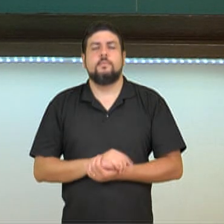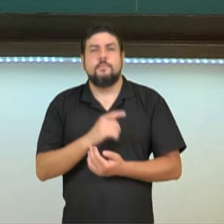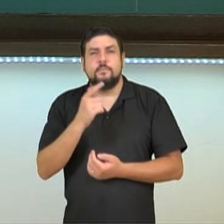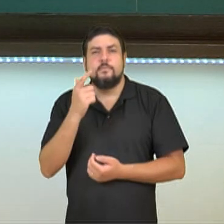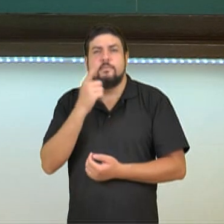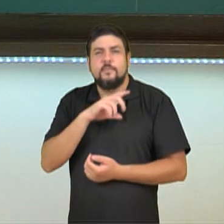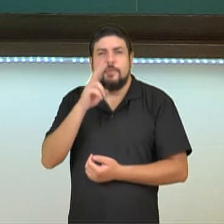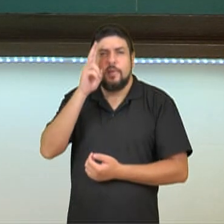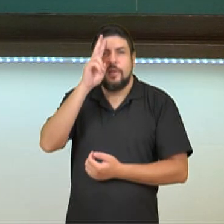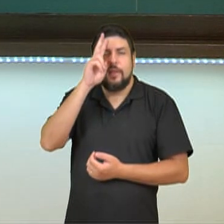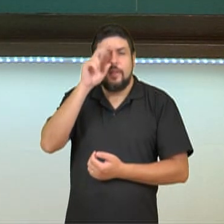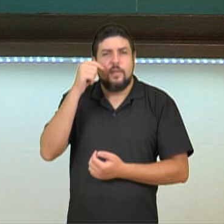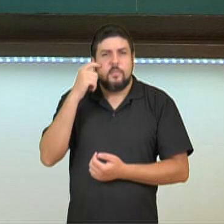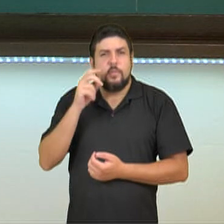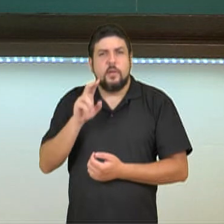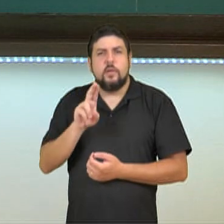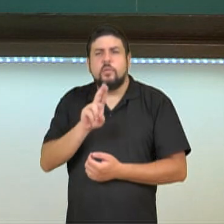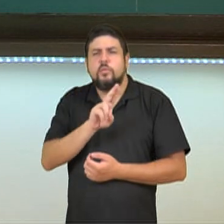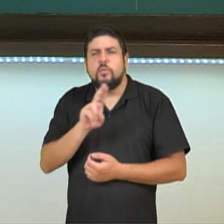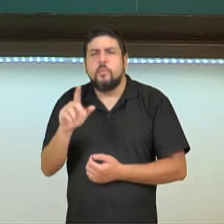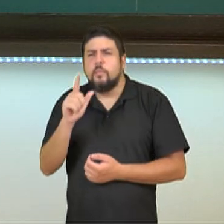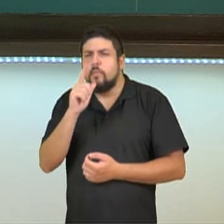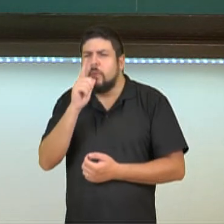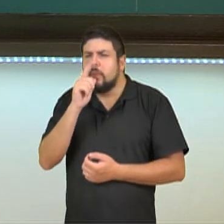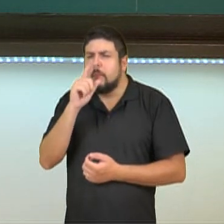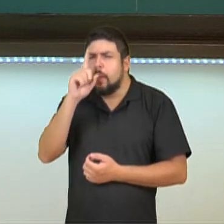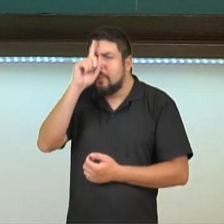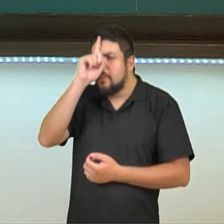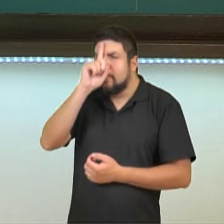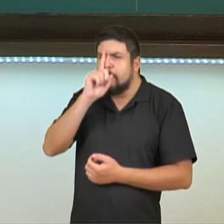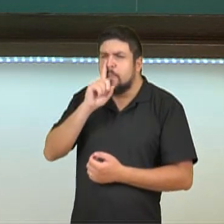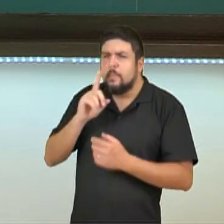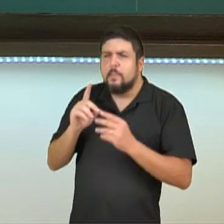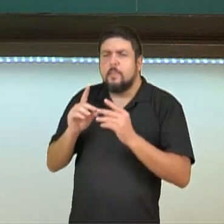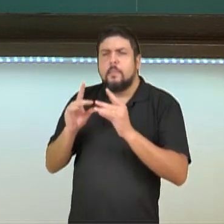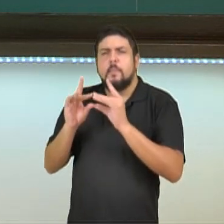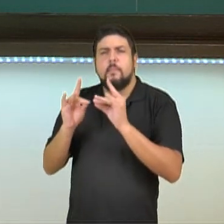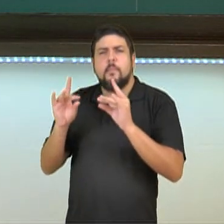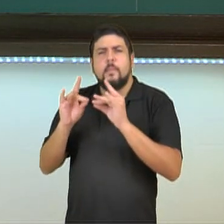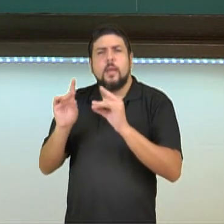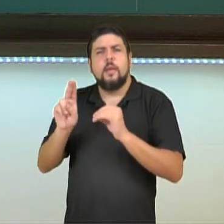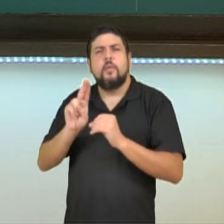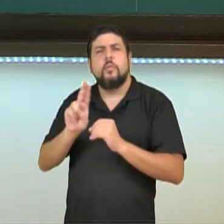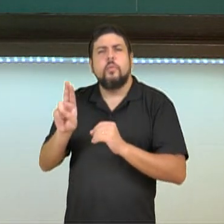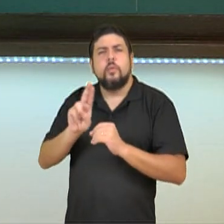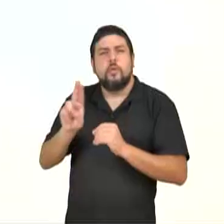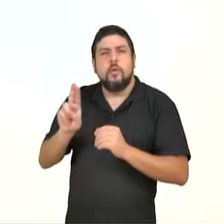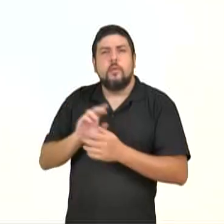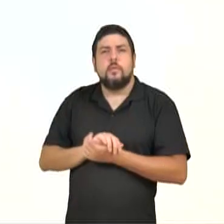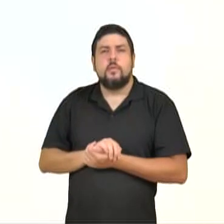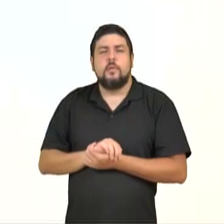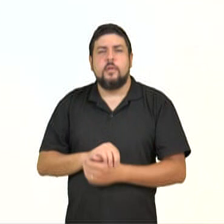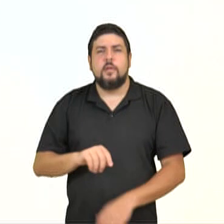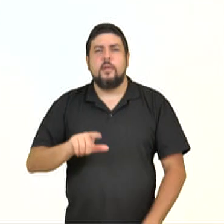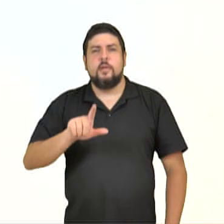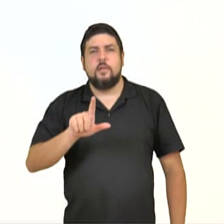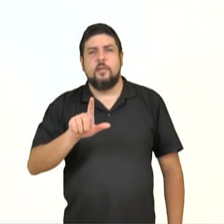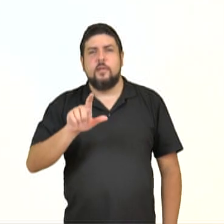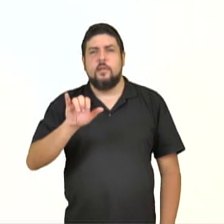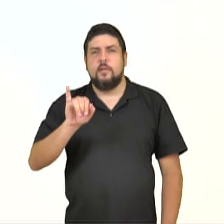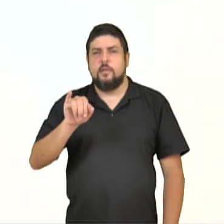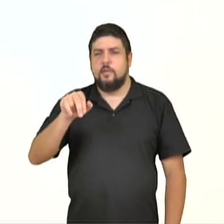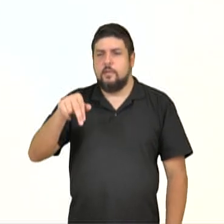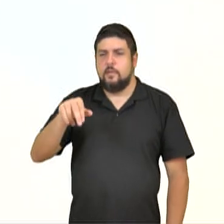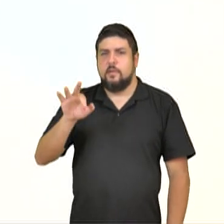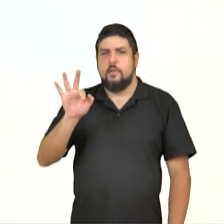Conseguiu lembrar o nome do líquido e da estrutura onde esse líquido é drenado? Então, esse líquido é a linfa, né?